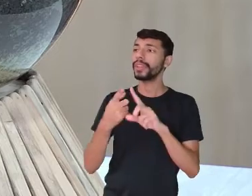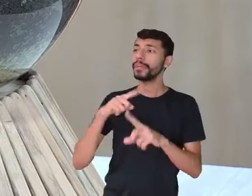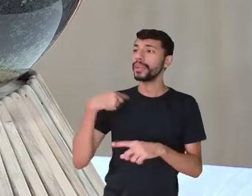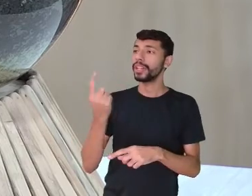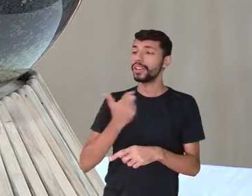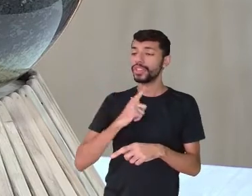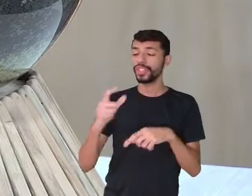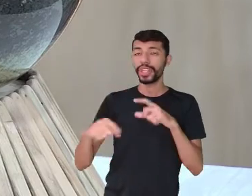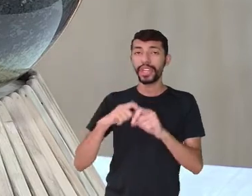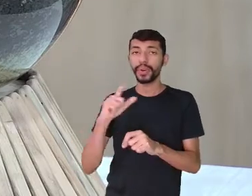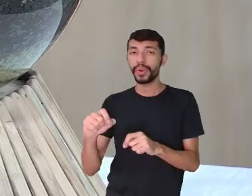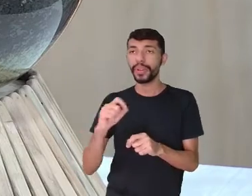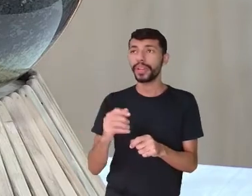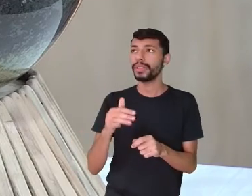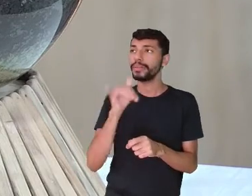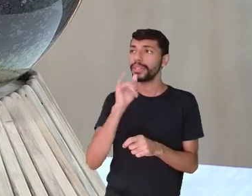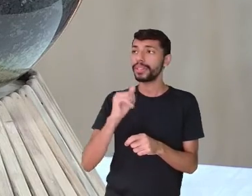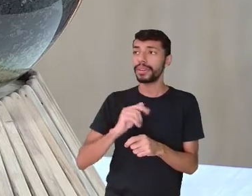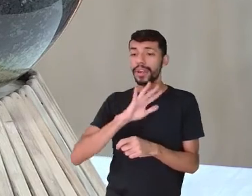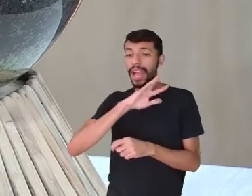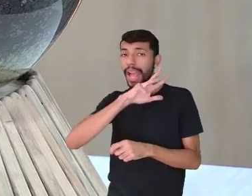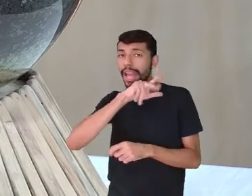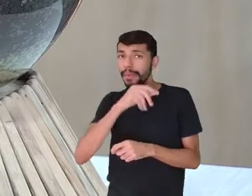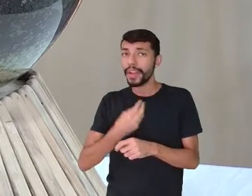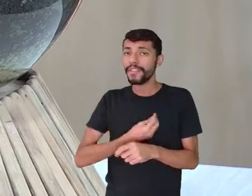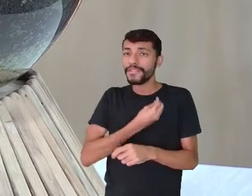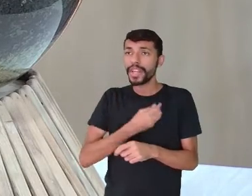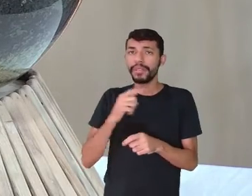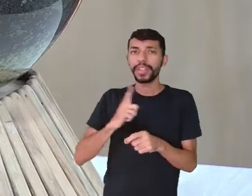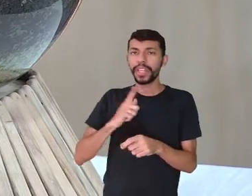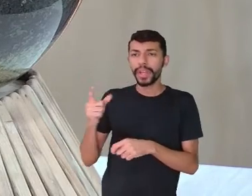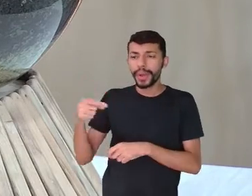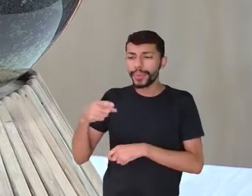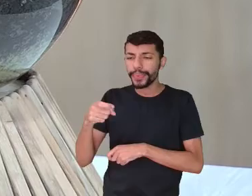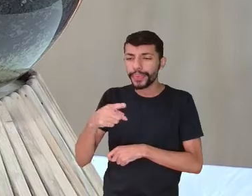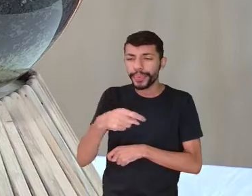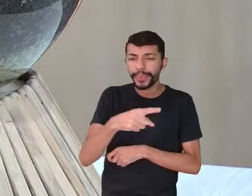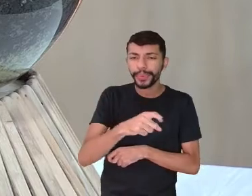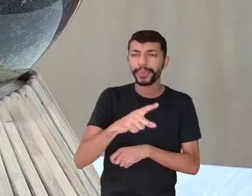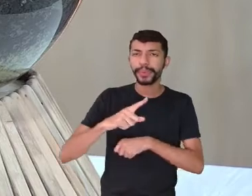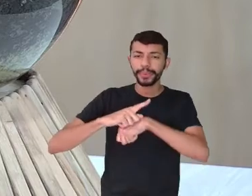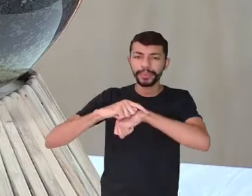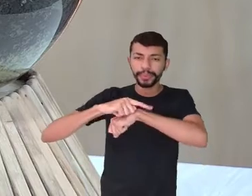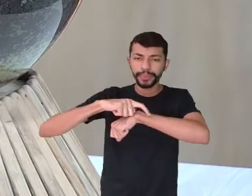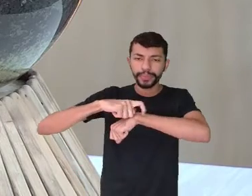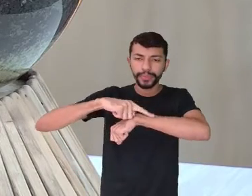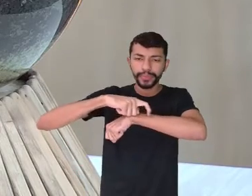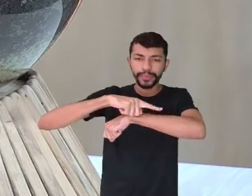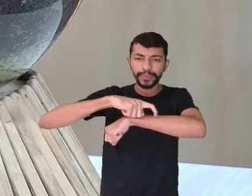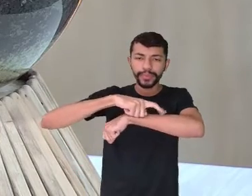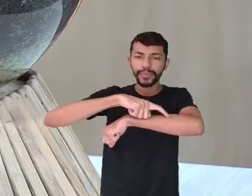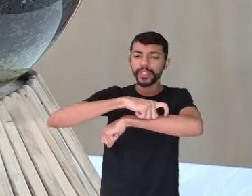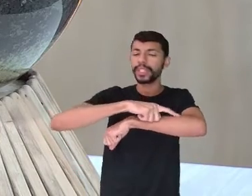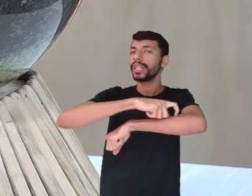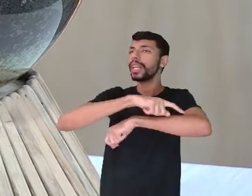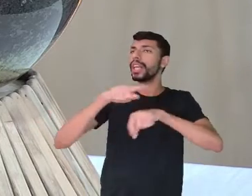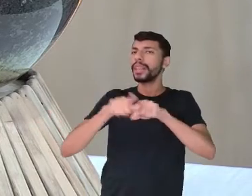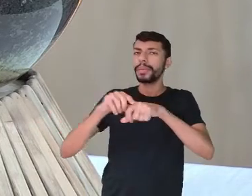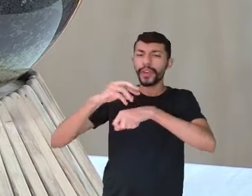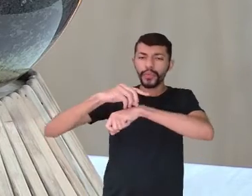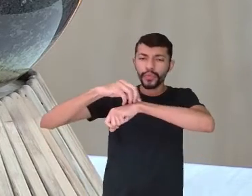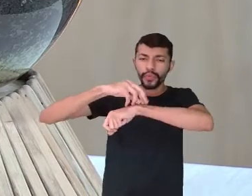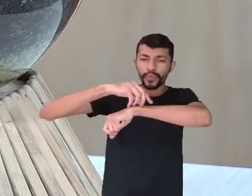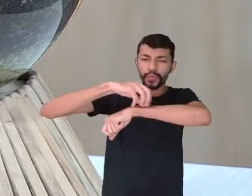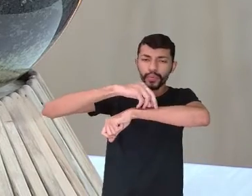vendo aqui, seres animais vivos aqui, podem ter minhoca aqui, não é? Outros seres aqui, formiguinhas, que veio junto